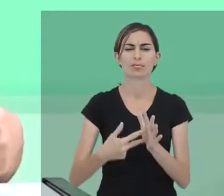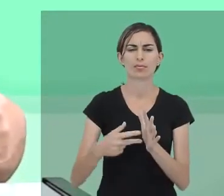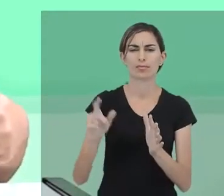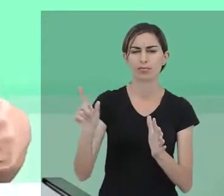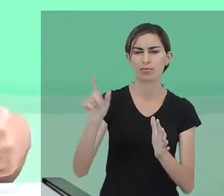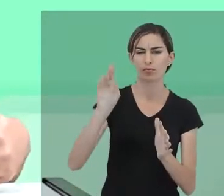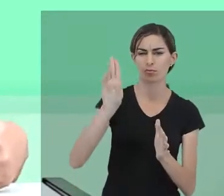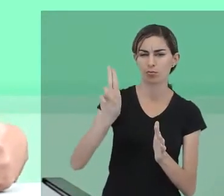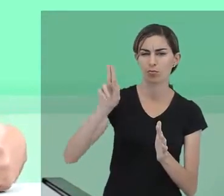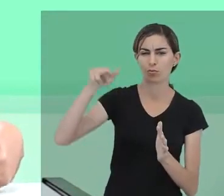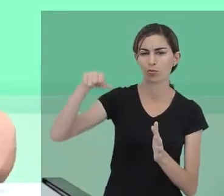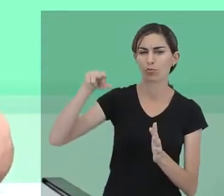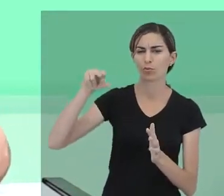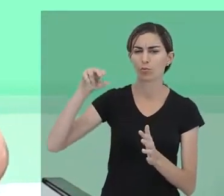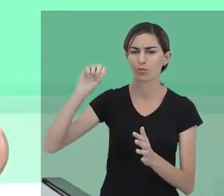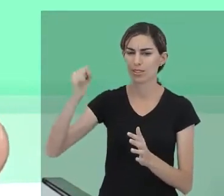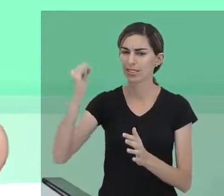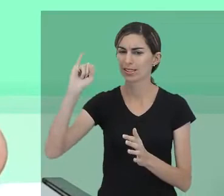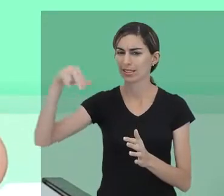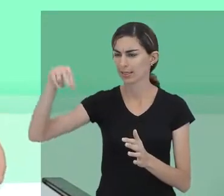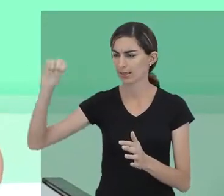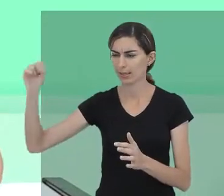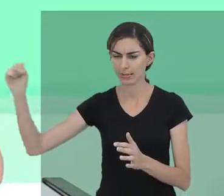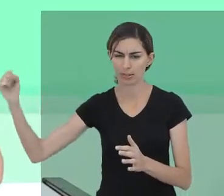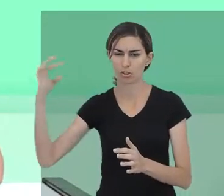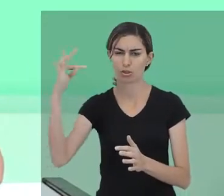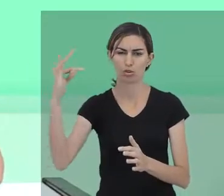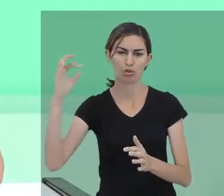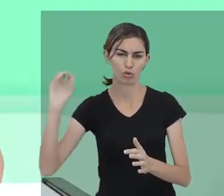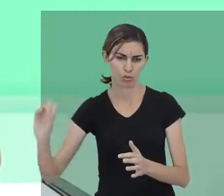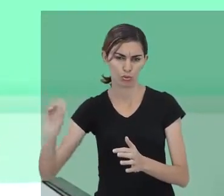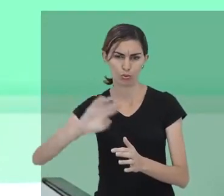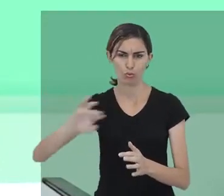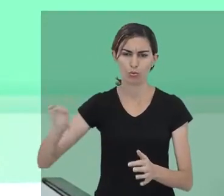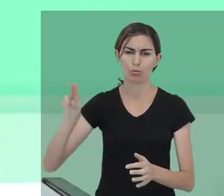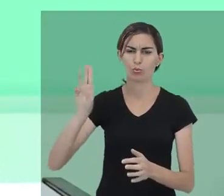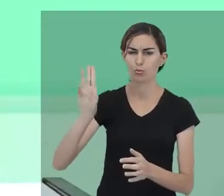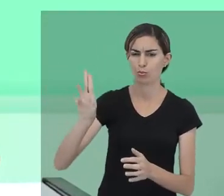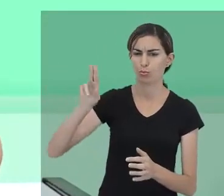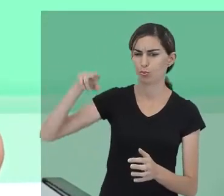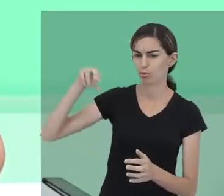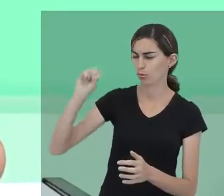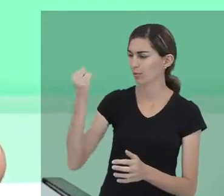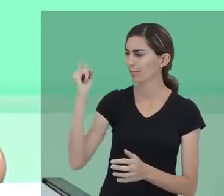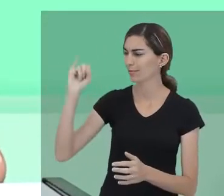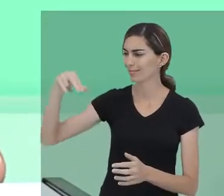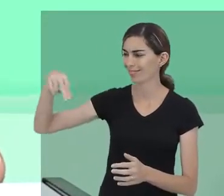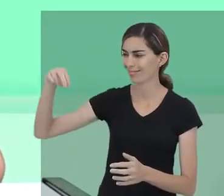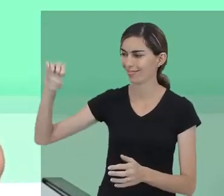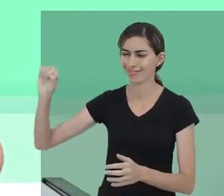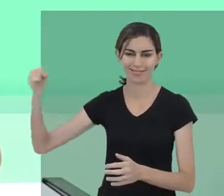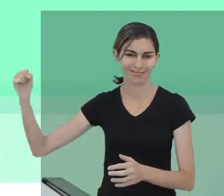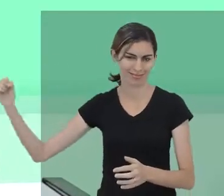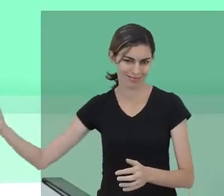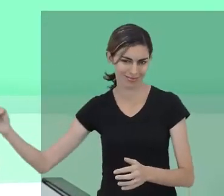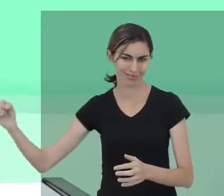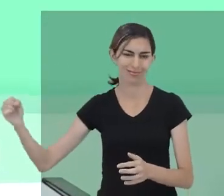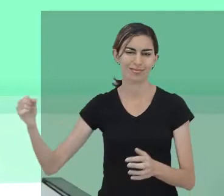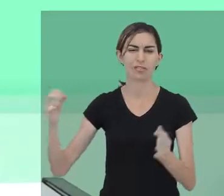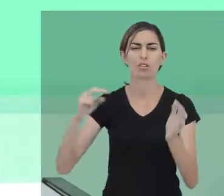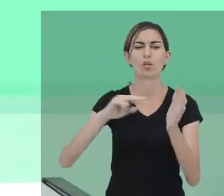B2B? Business to business. Ok? Presta atenção. Business